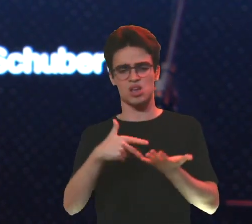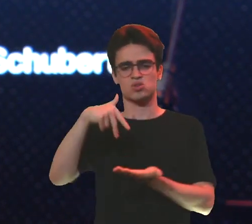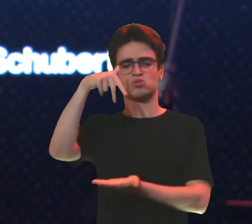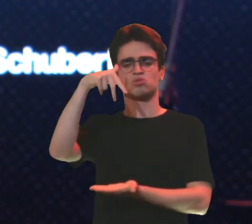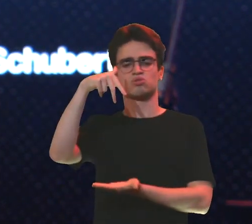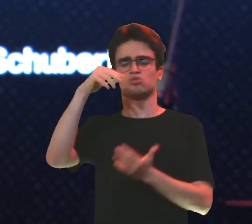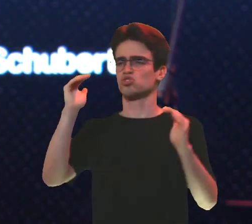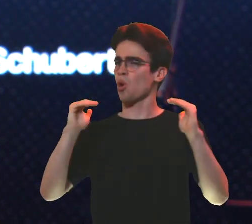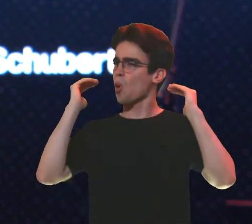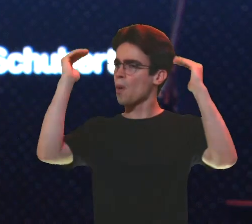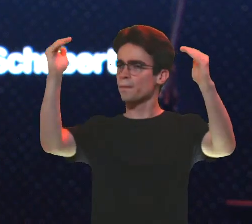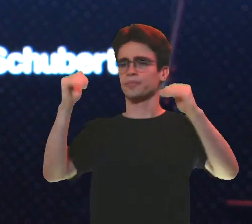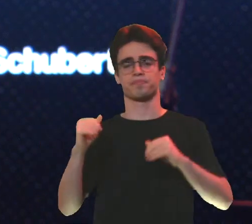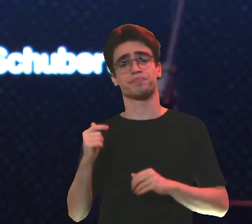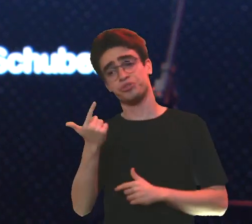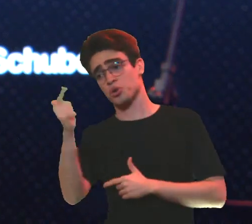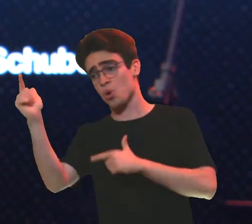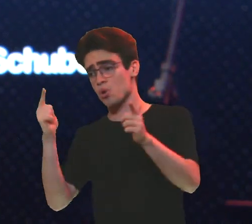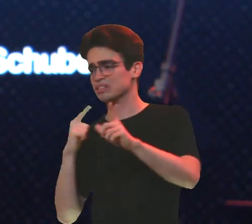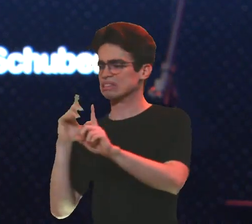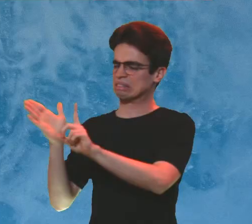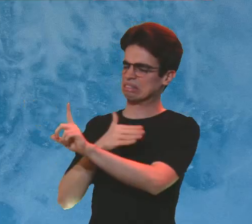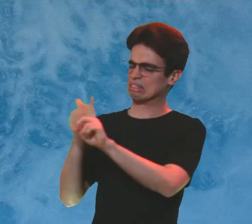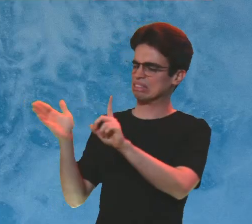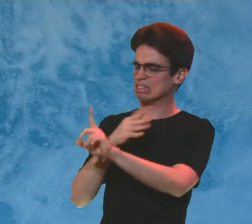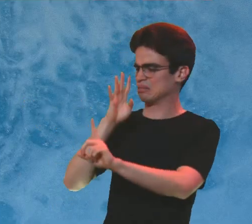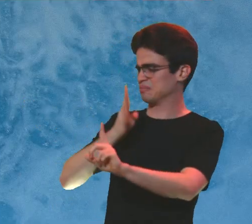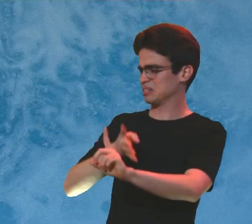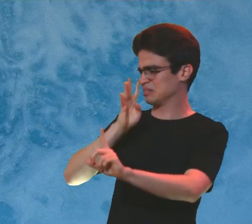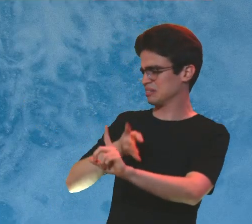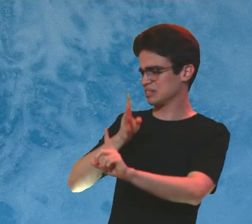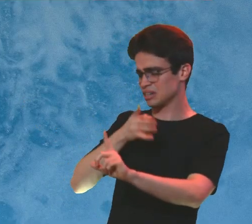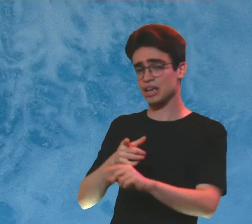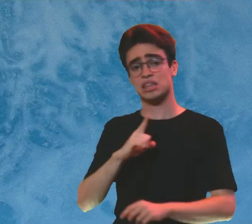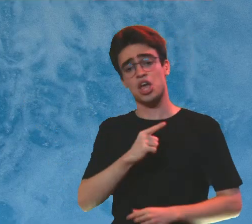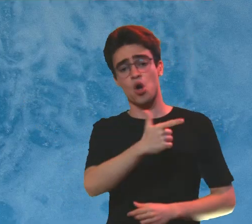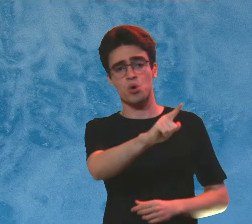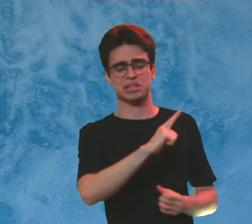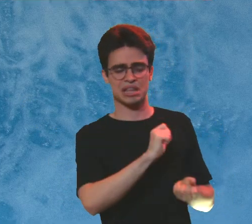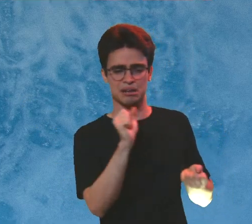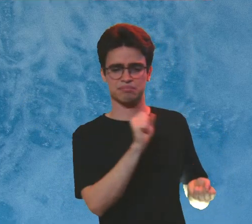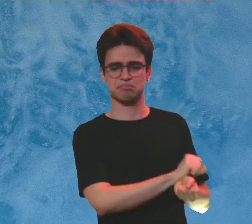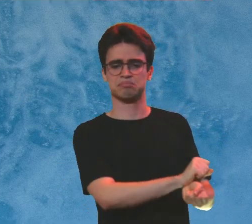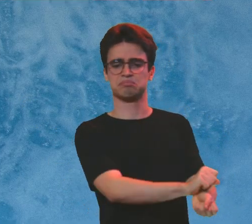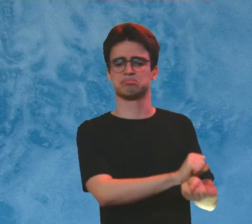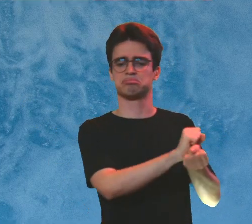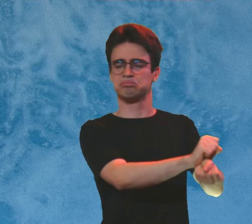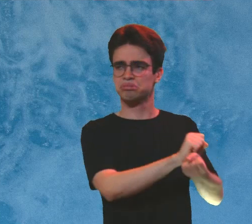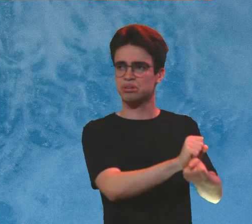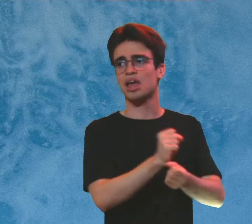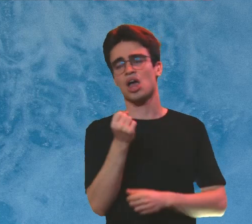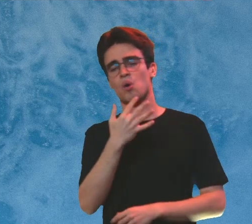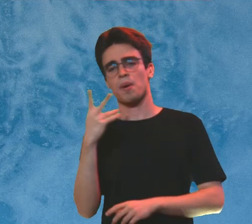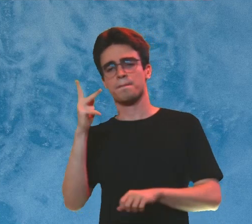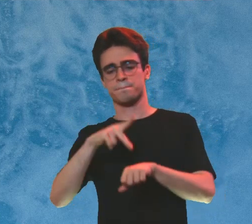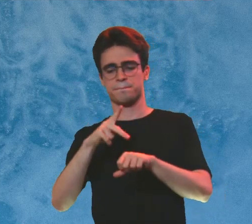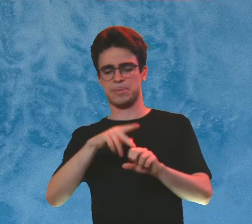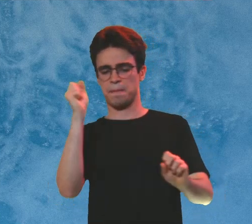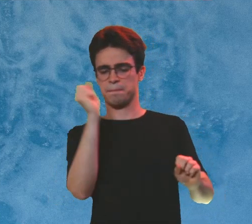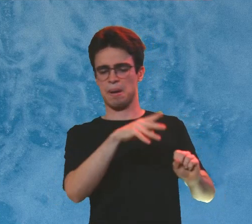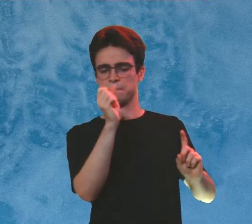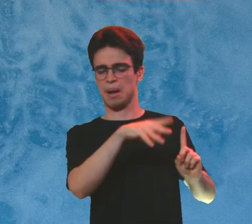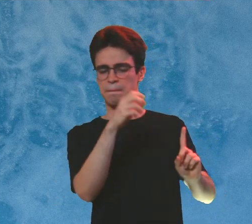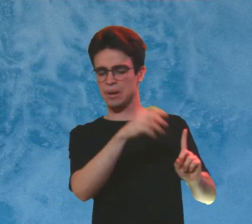Outros enfrentaram zombaria e açoites. Outros ainda foram acorrentados e colocados na prisão, apedrejados, cerrados ao meio,